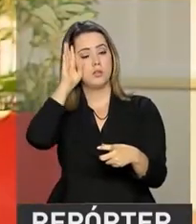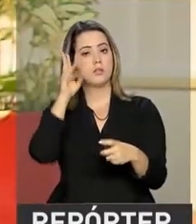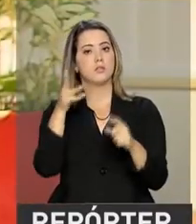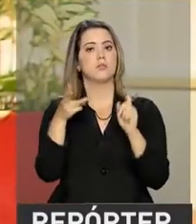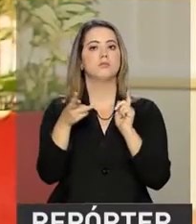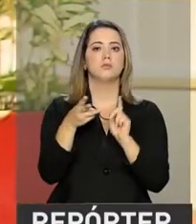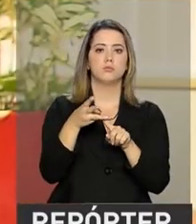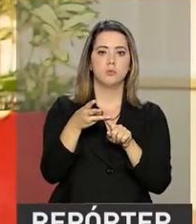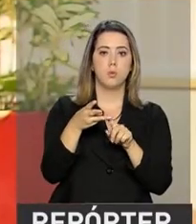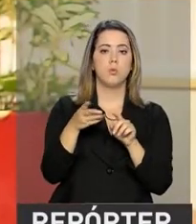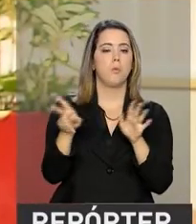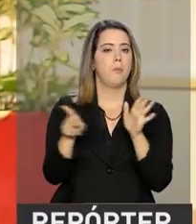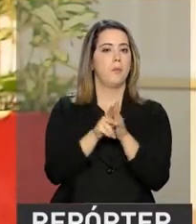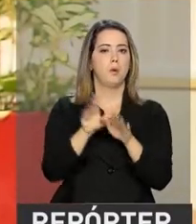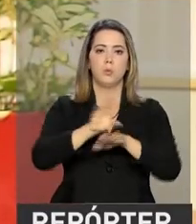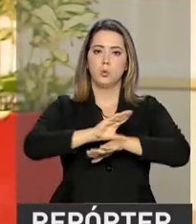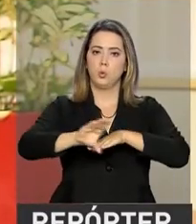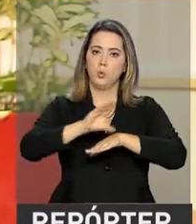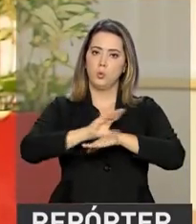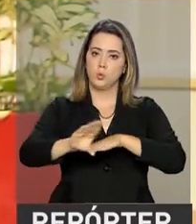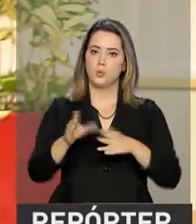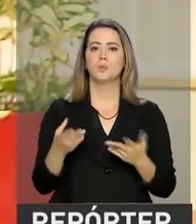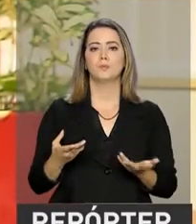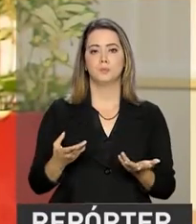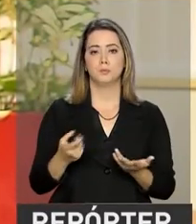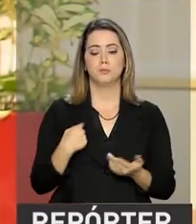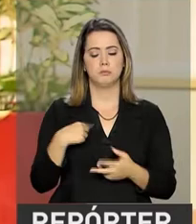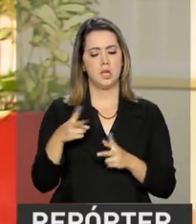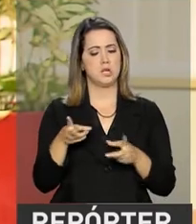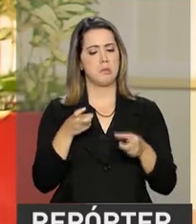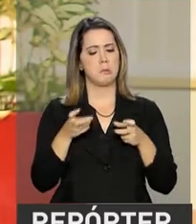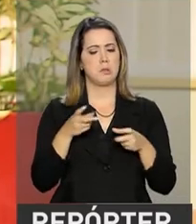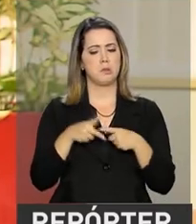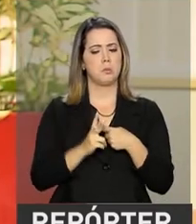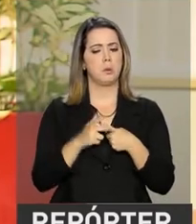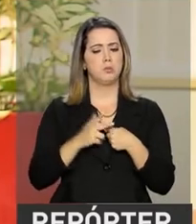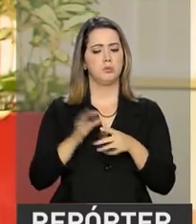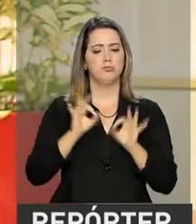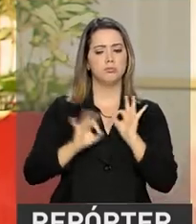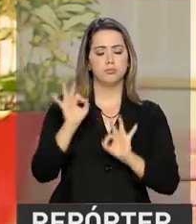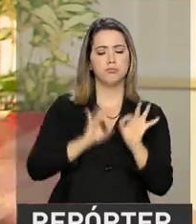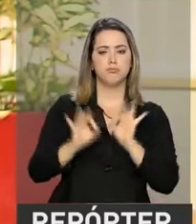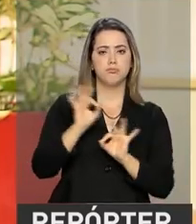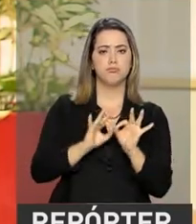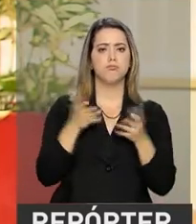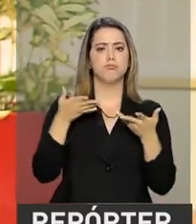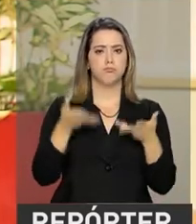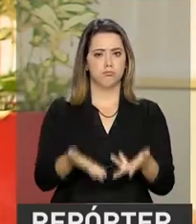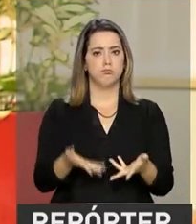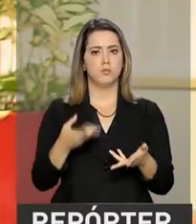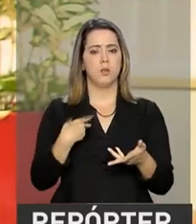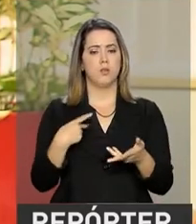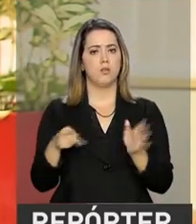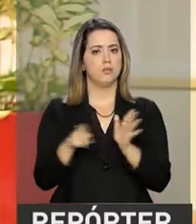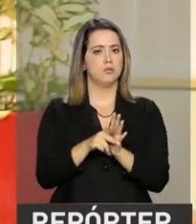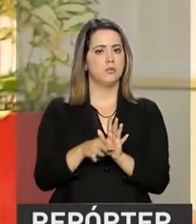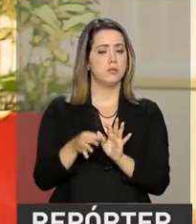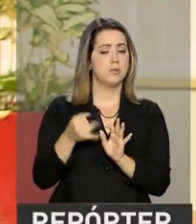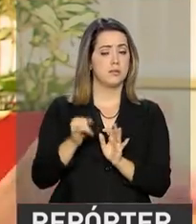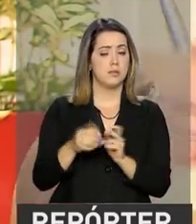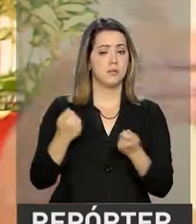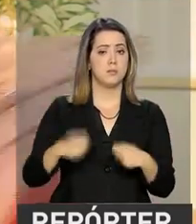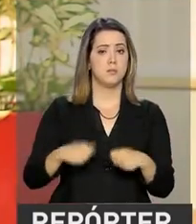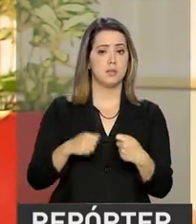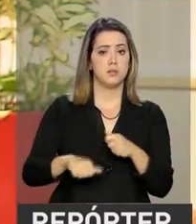vai possibilitar que a instituição faça o quê? Uma revisão do seu projeto pedagógico, uma revisão nos seus